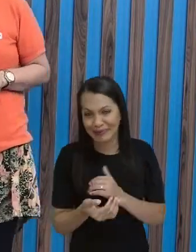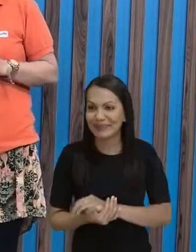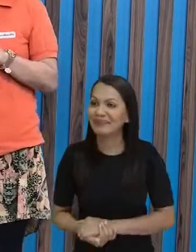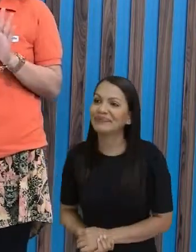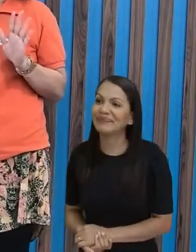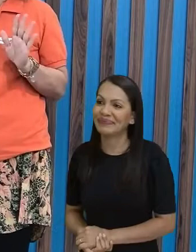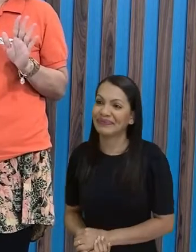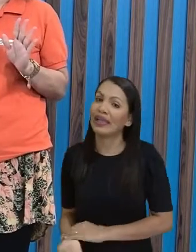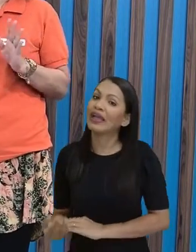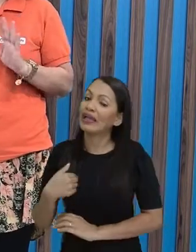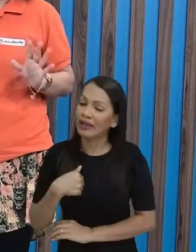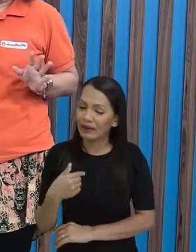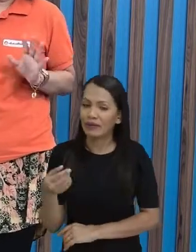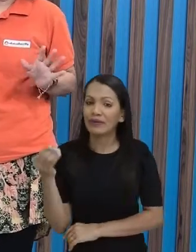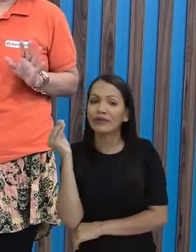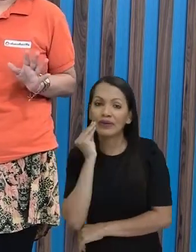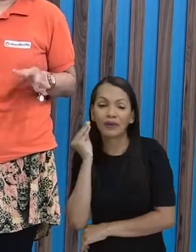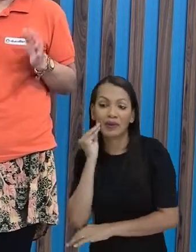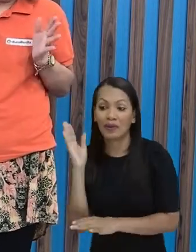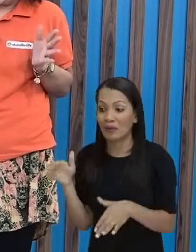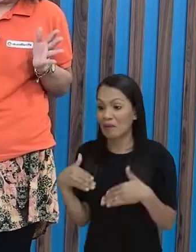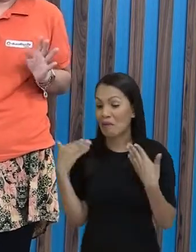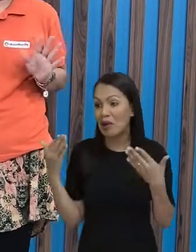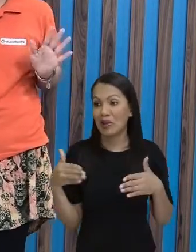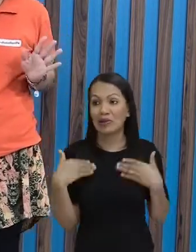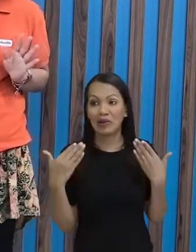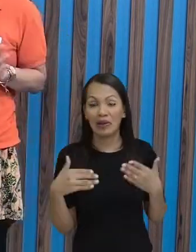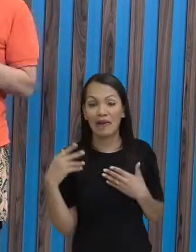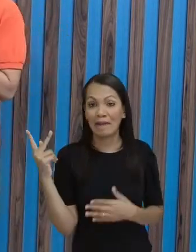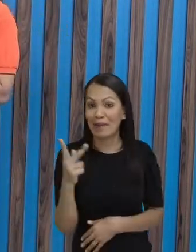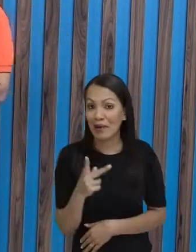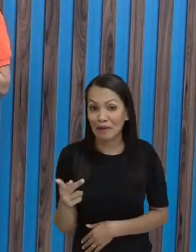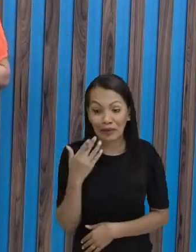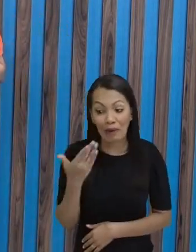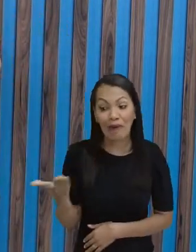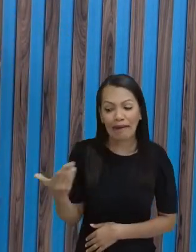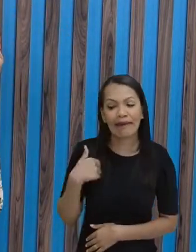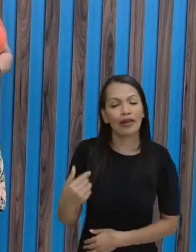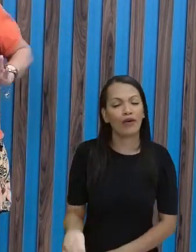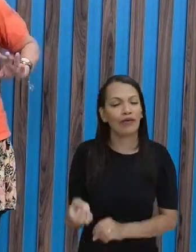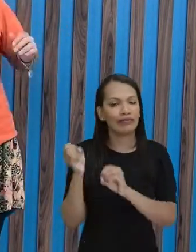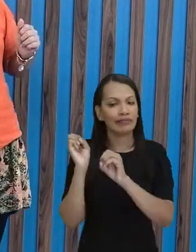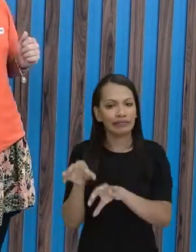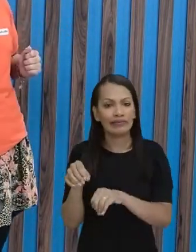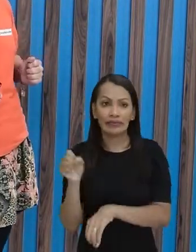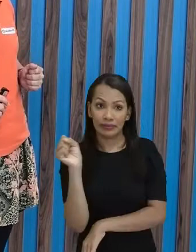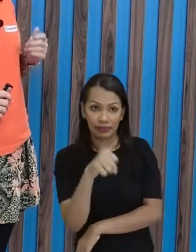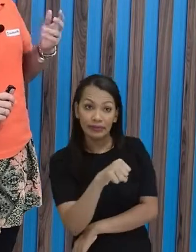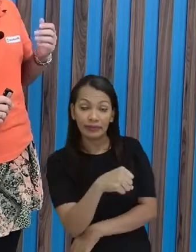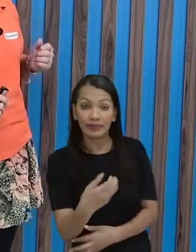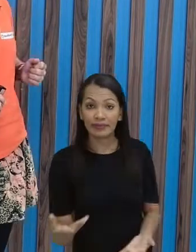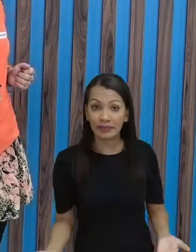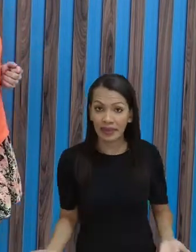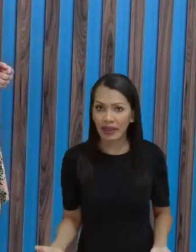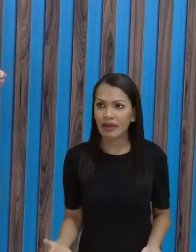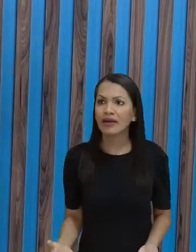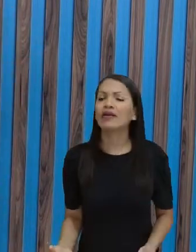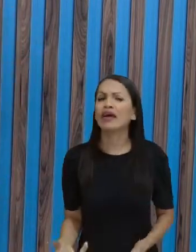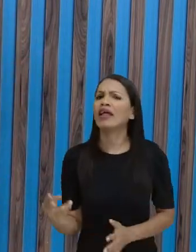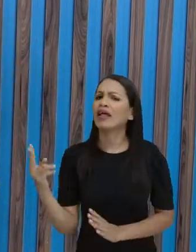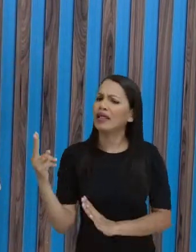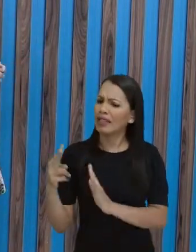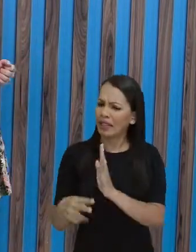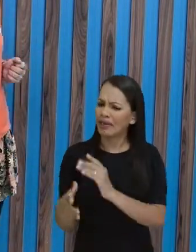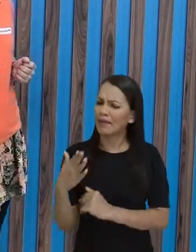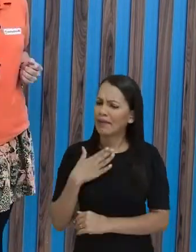bem. Eu tentei, crianças, animar um pouquinho, mas a professora Abigail quer que eu dê a aula. Isso. Professora Abigail, quer ler o problema para mim, por